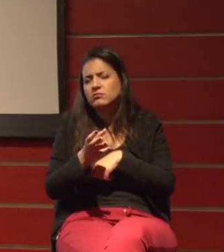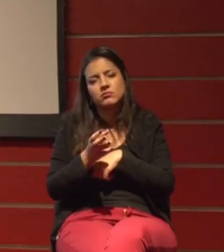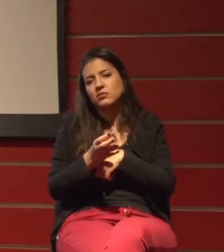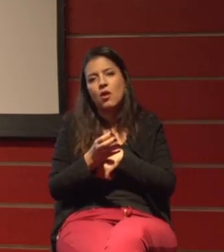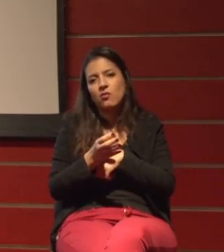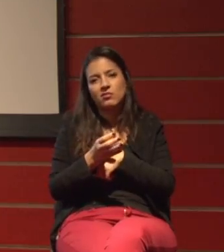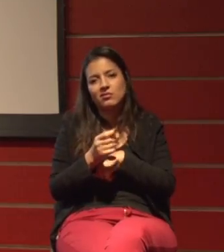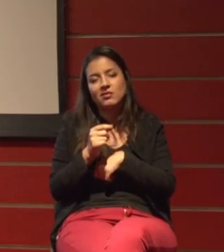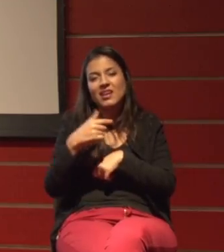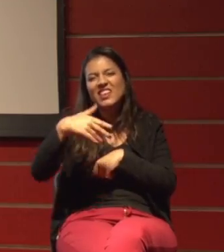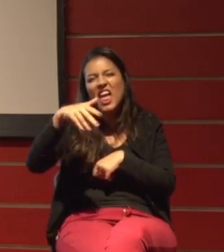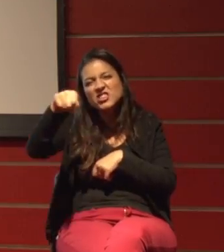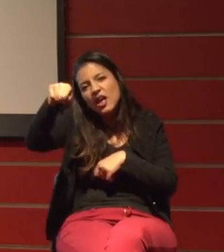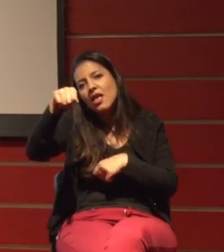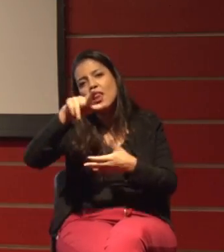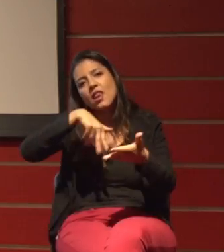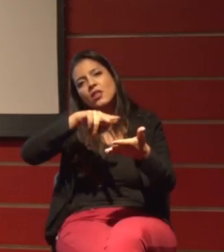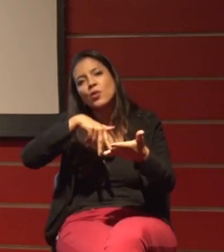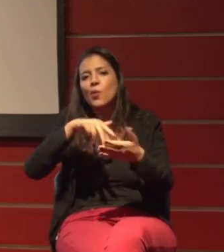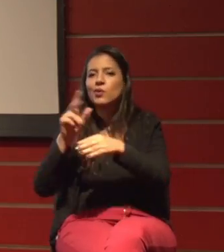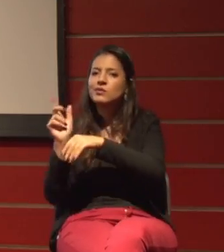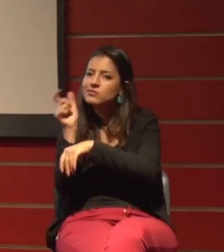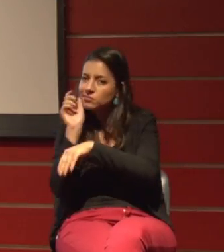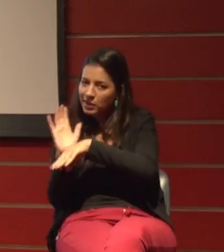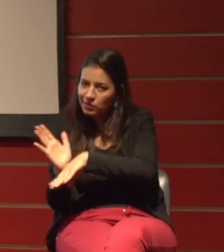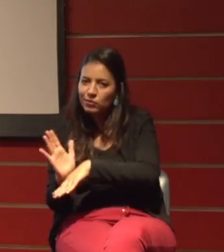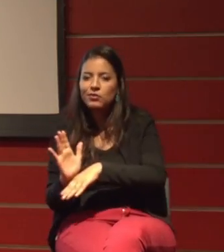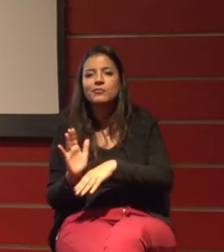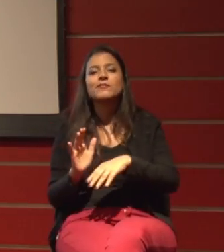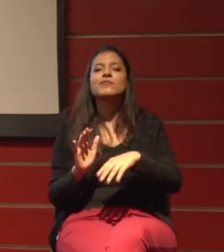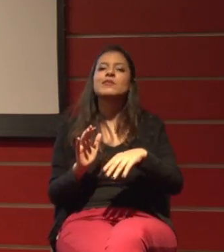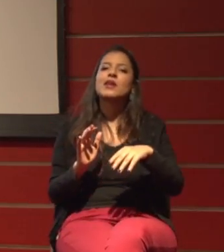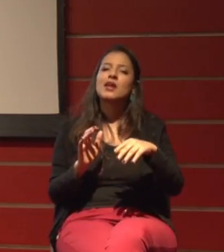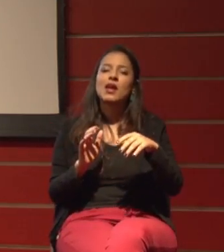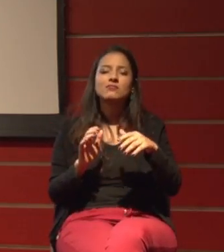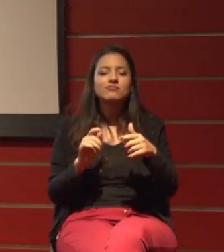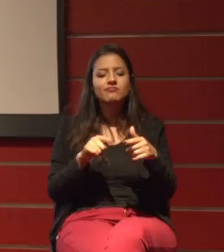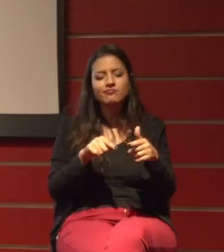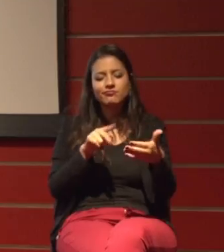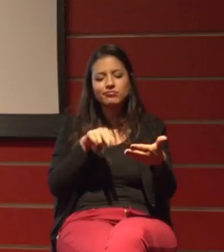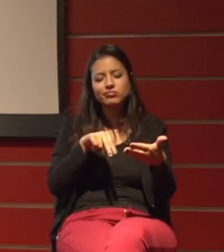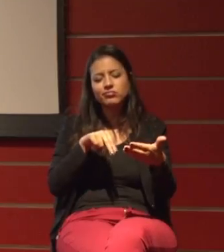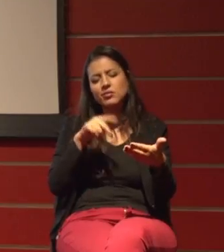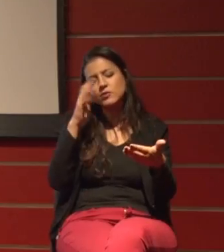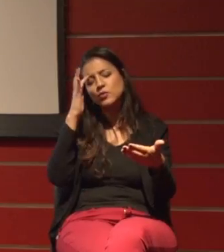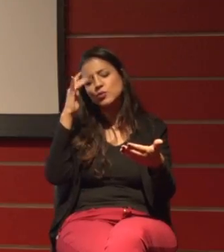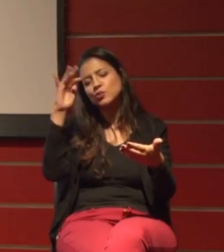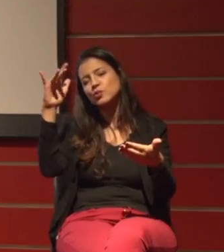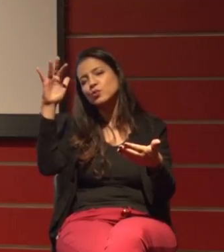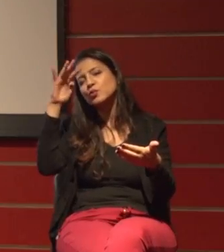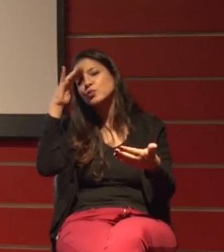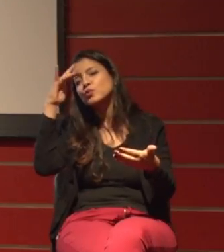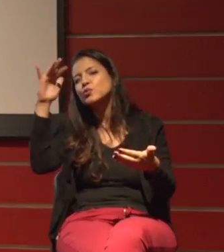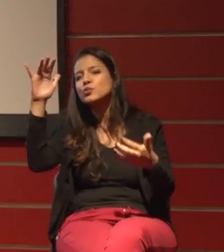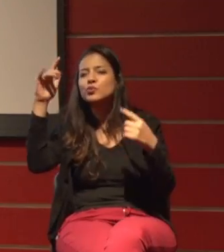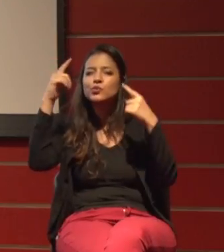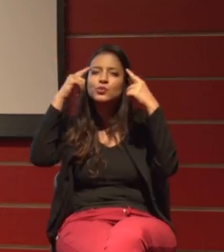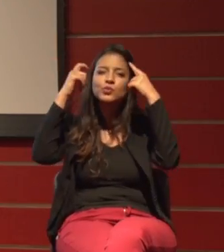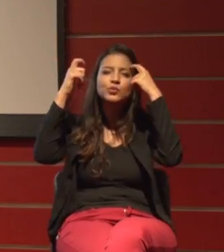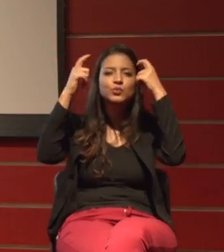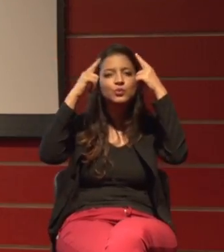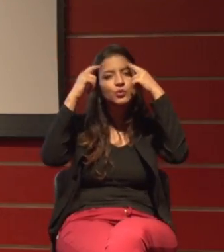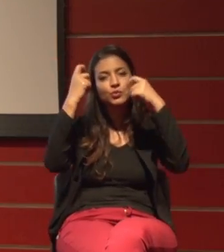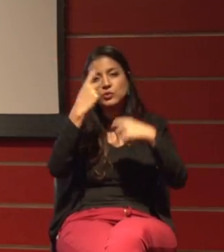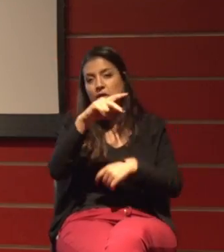pro leitor pro expectador imaginar adivinhar jogar né brincar com com as histórias